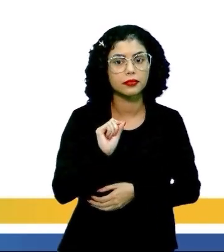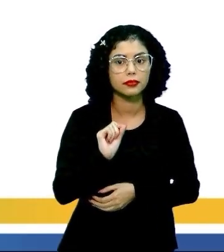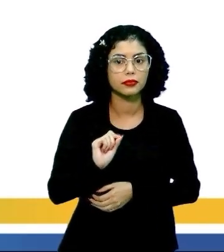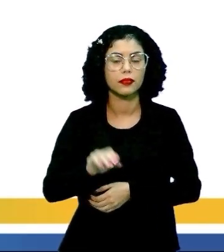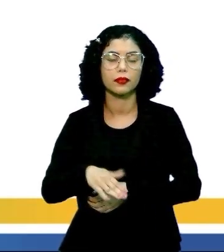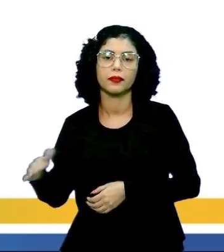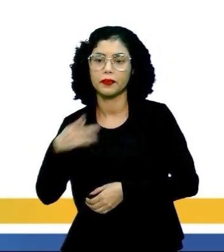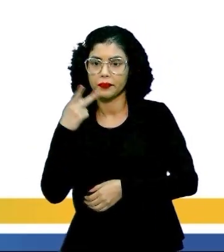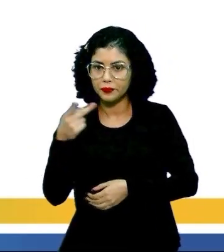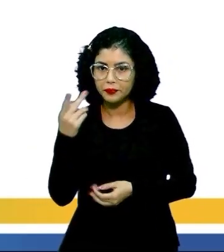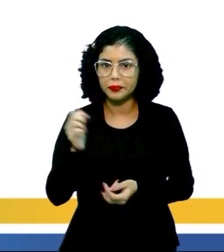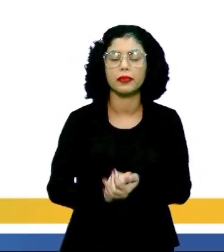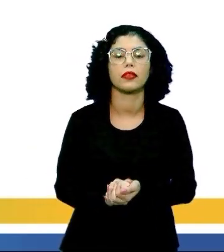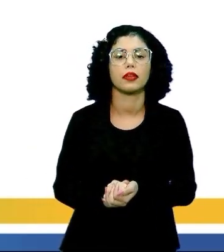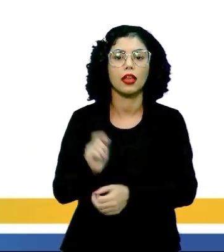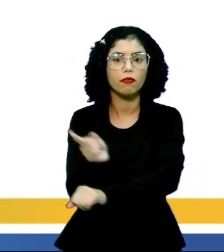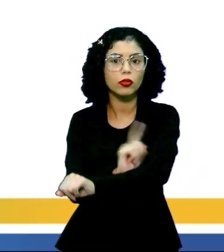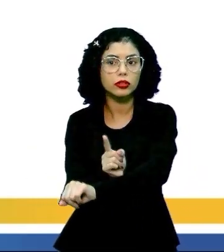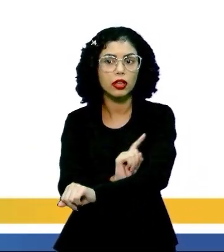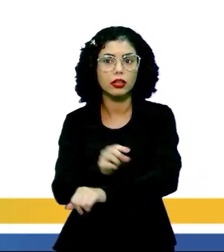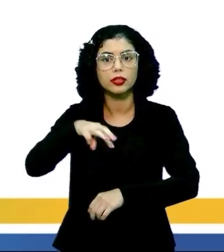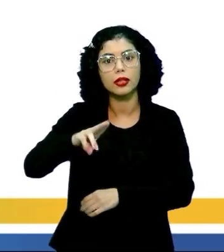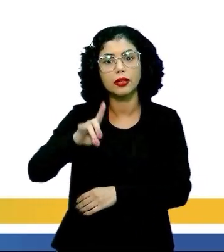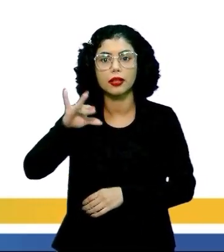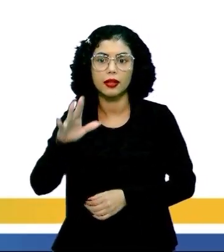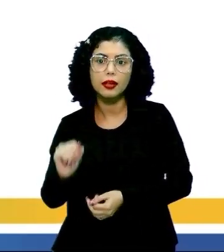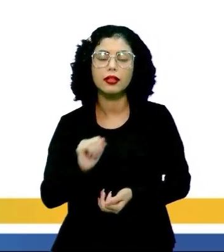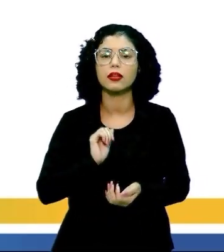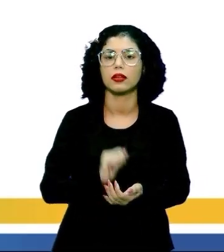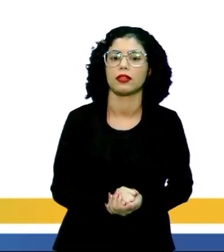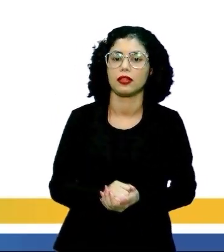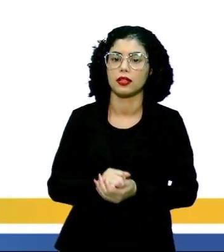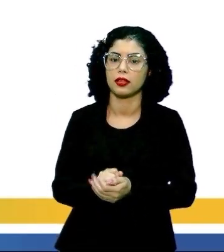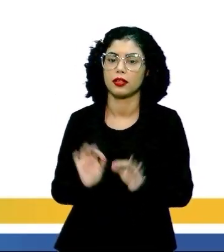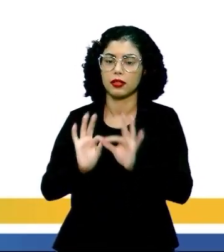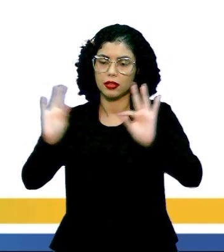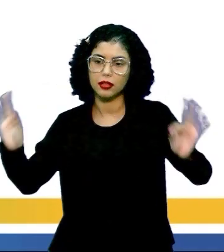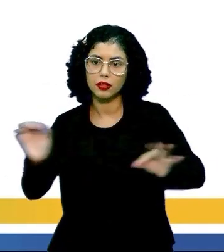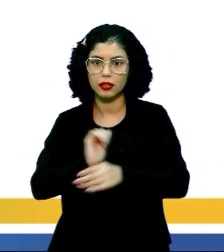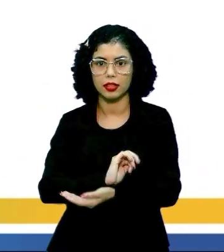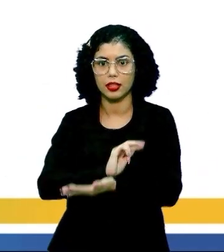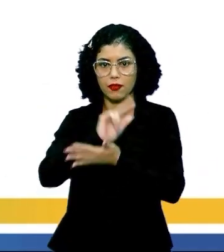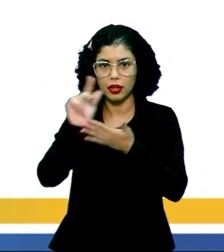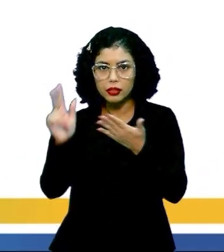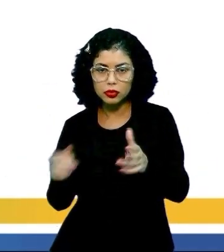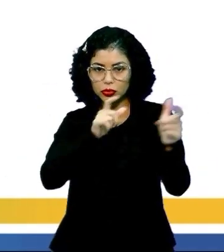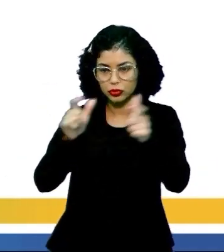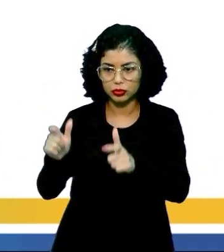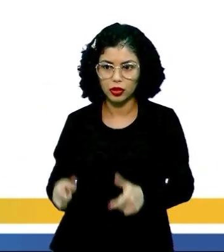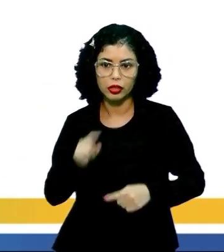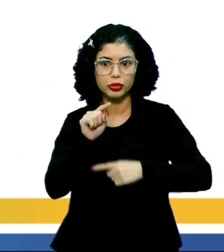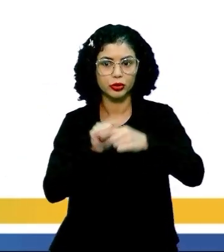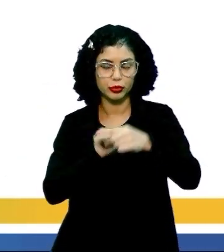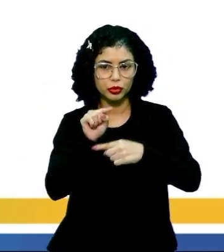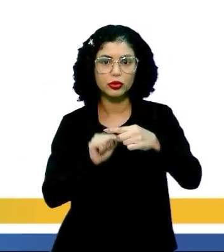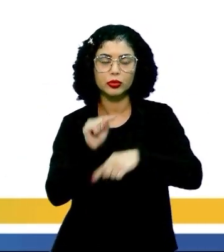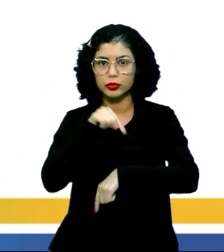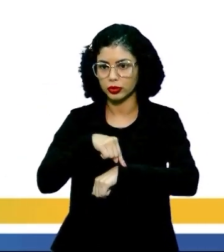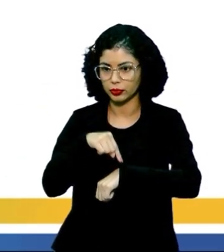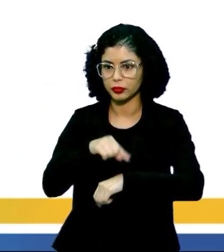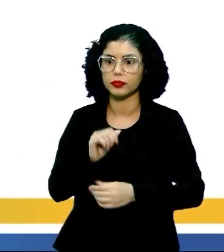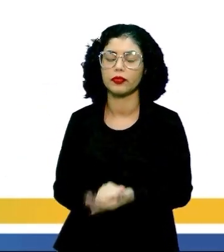se trata de velocidade média é calculada através da medição da variação de espaço dividido pela variação de